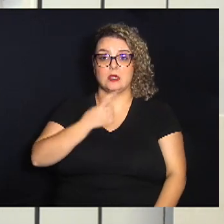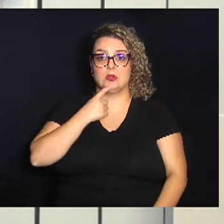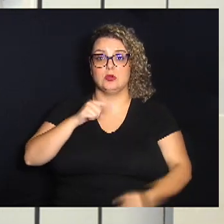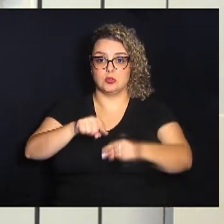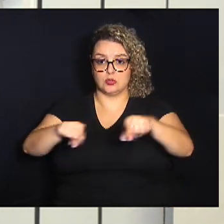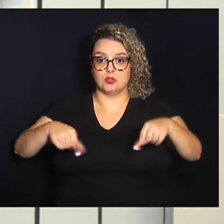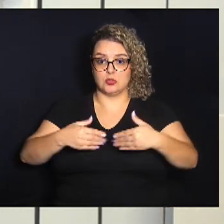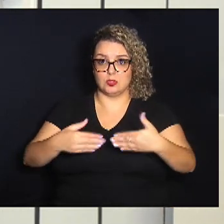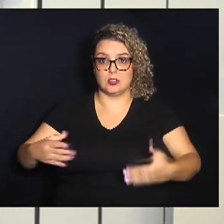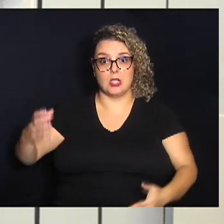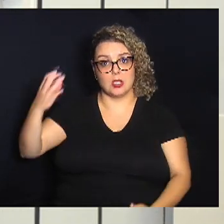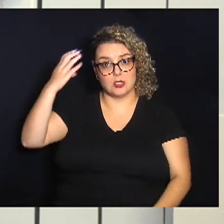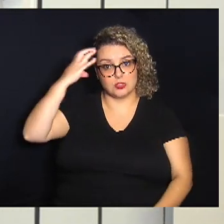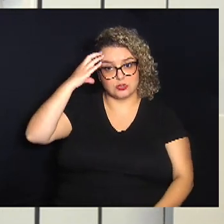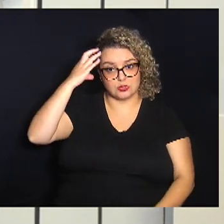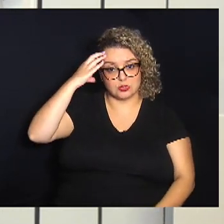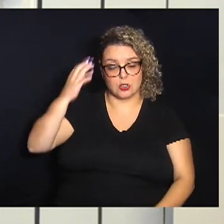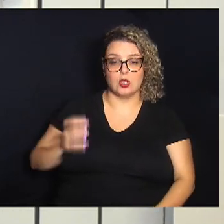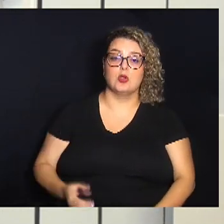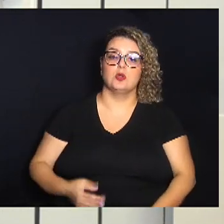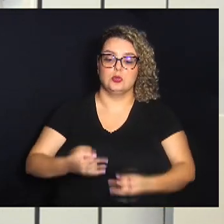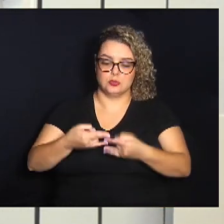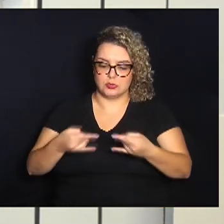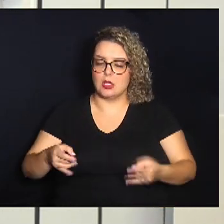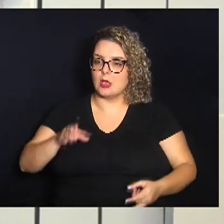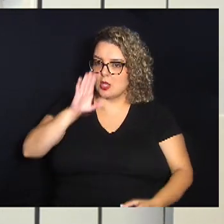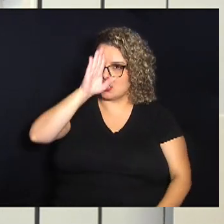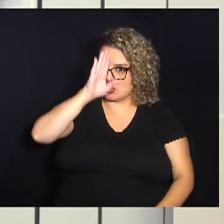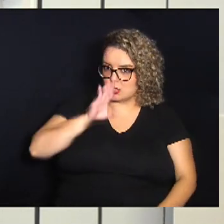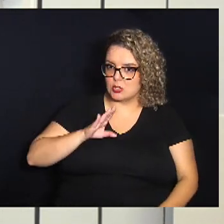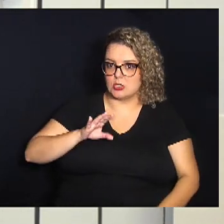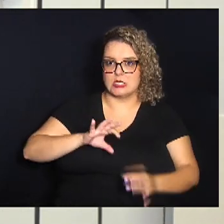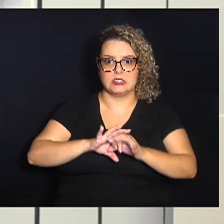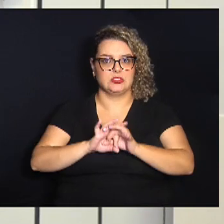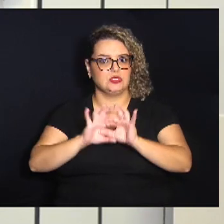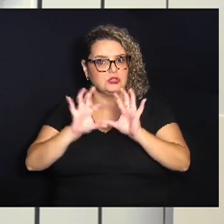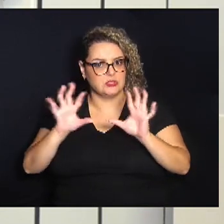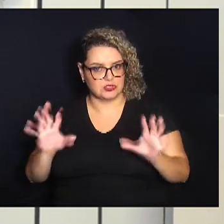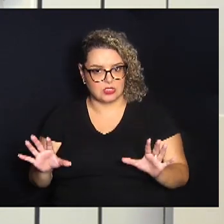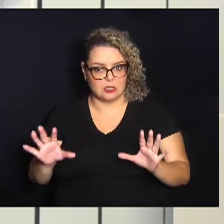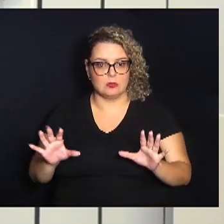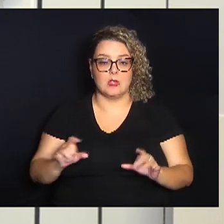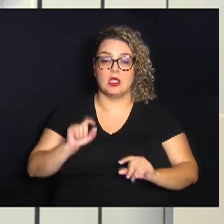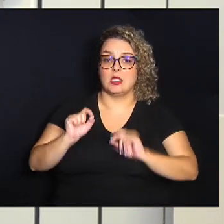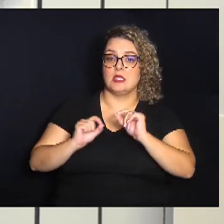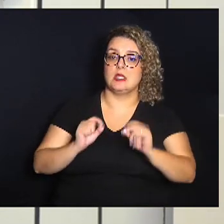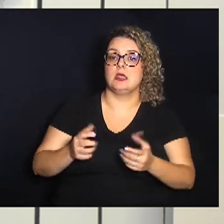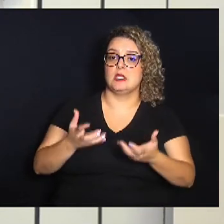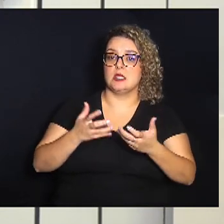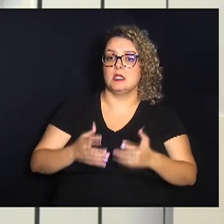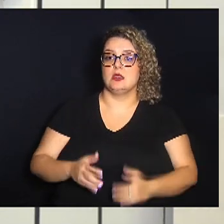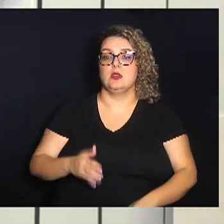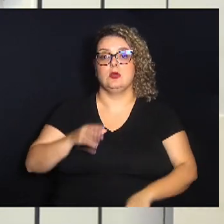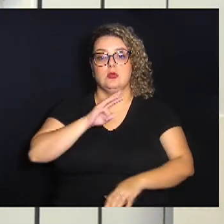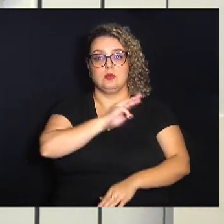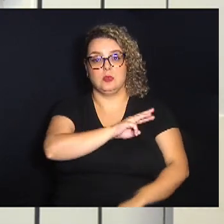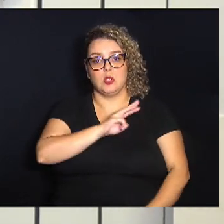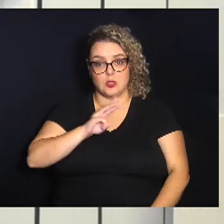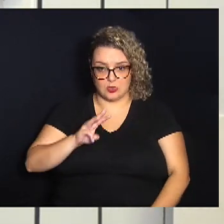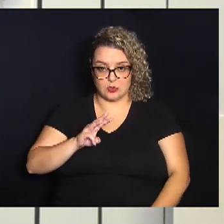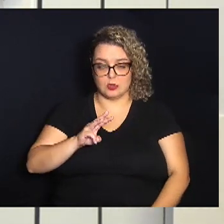Taquaral. Os ingressos gratuitos já estão à disposição aí. Quem quiser precisa entrar lá no